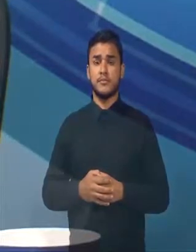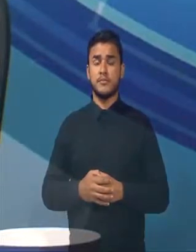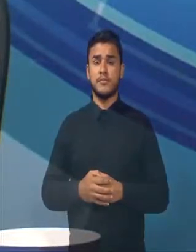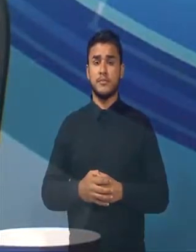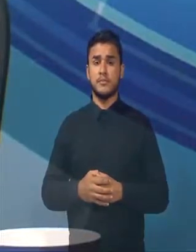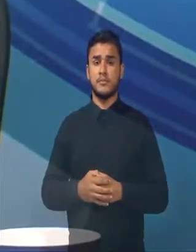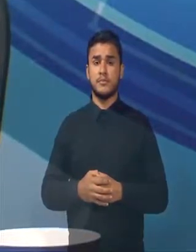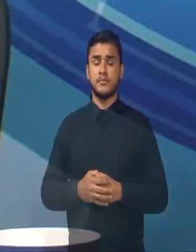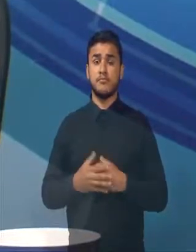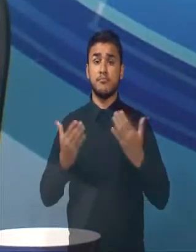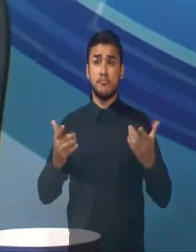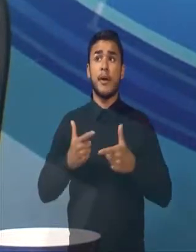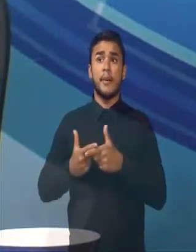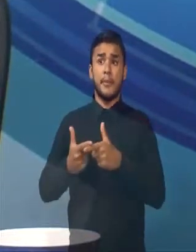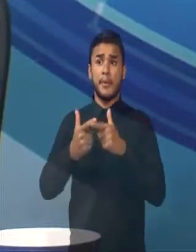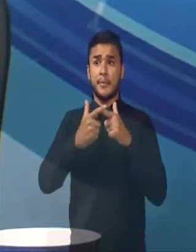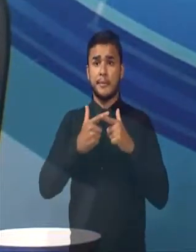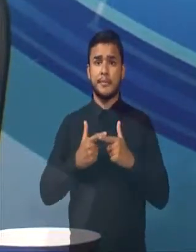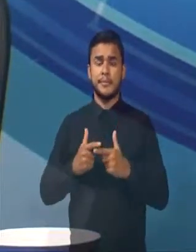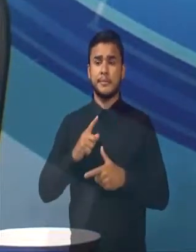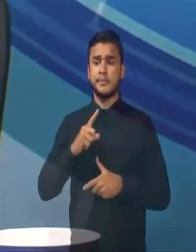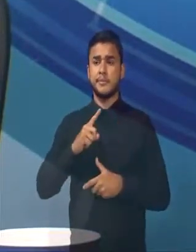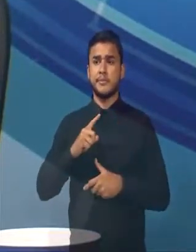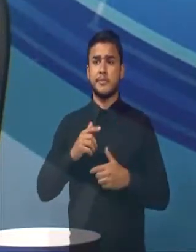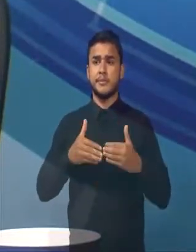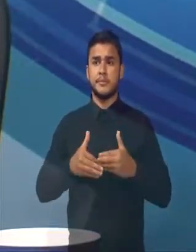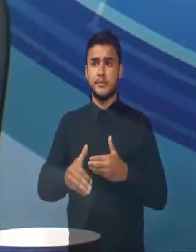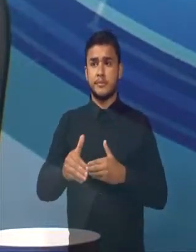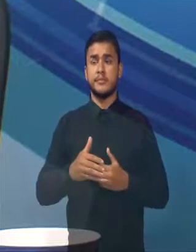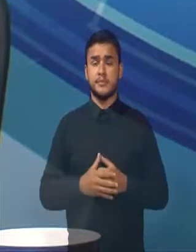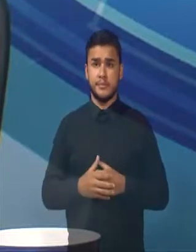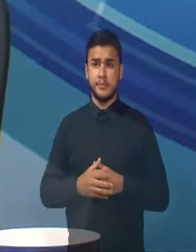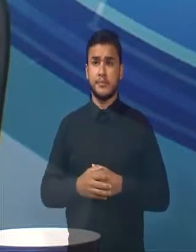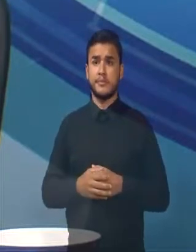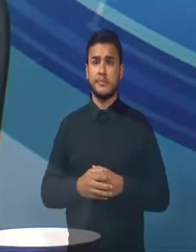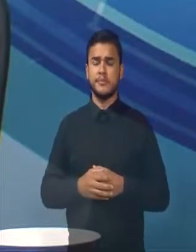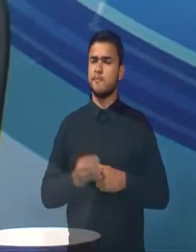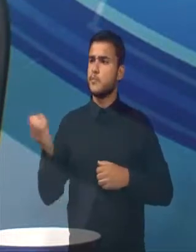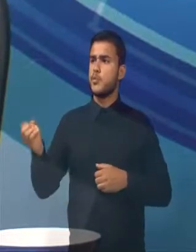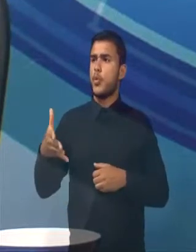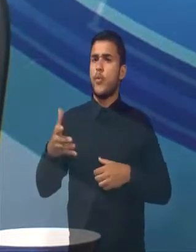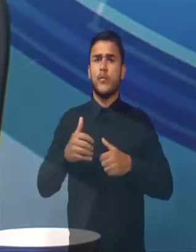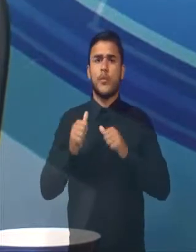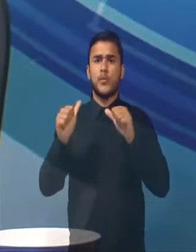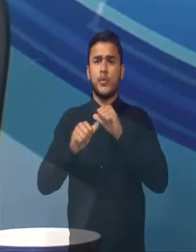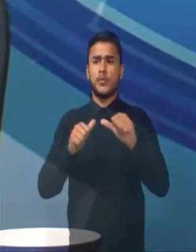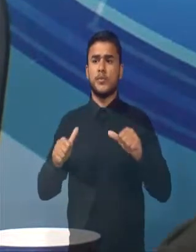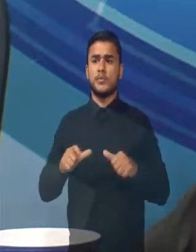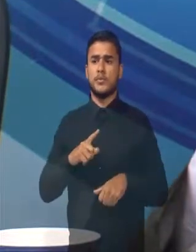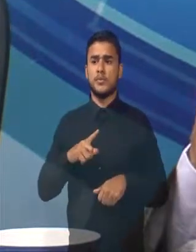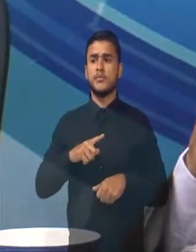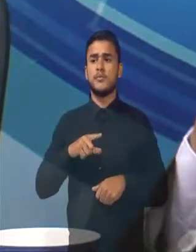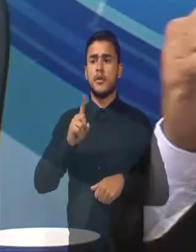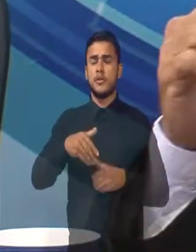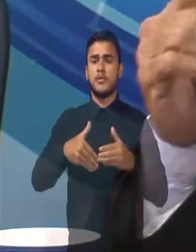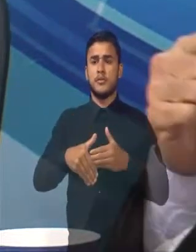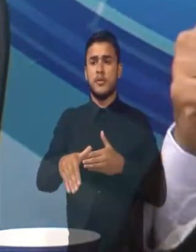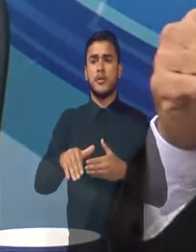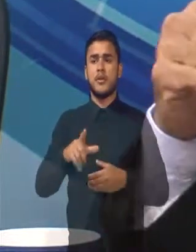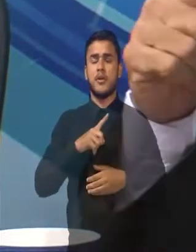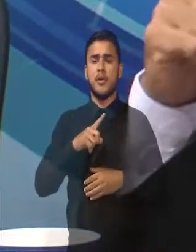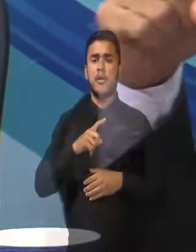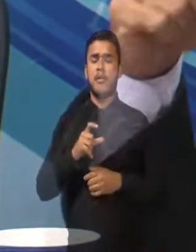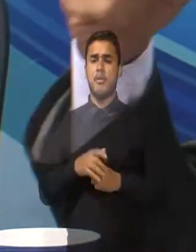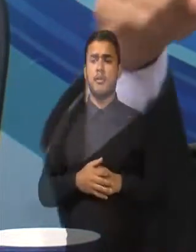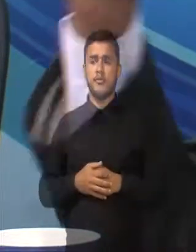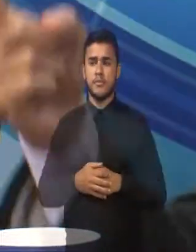Que não tem um nome ainda para esse novo mundo, e estão chamando apenas com uma expressão